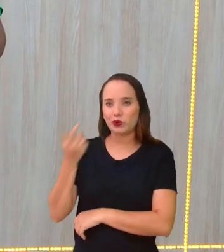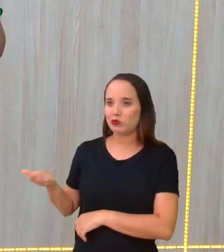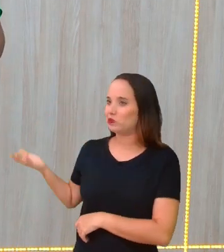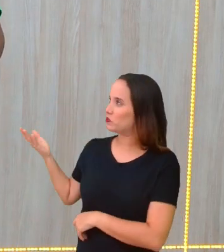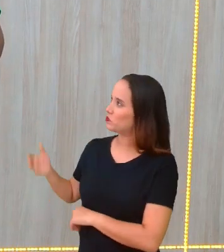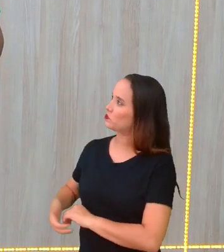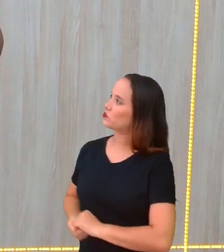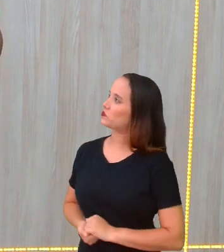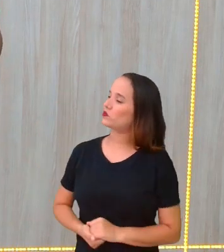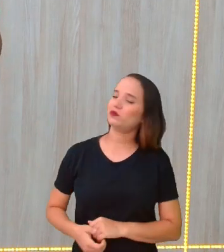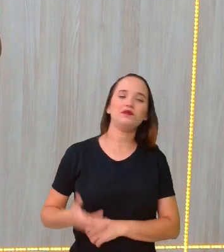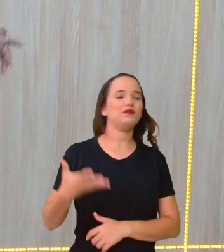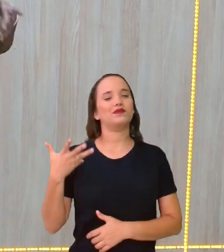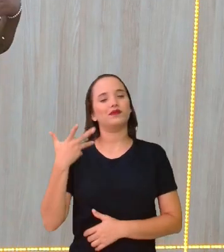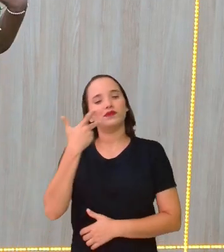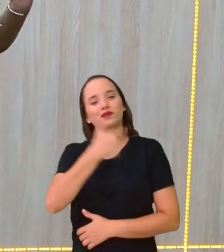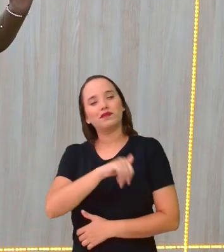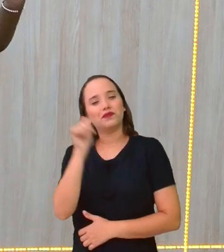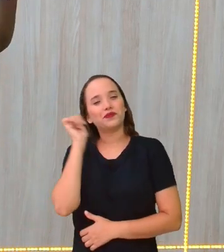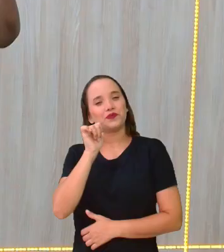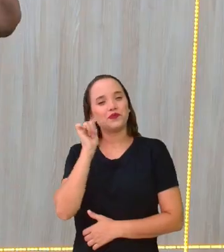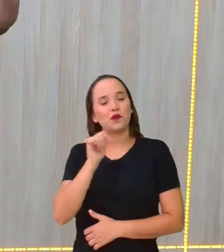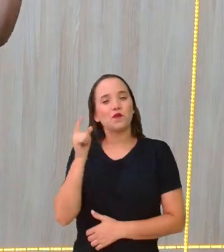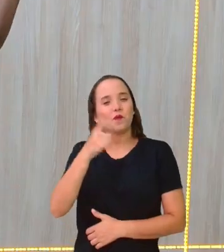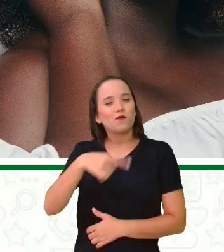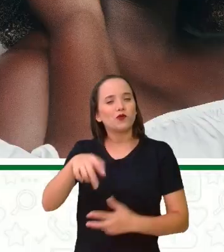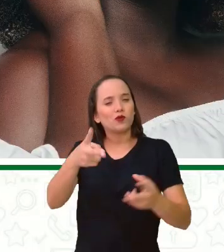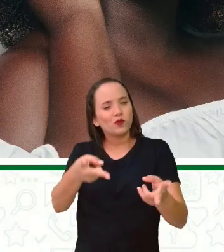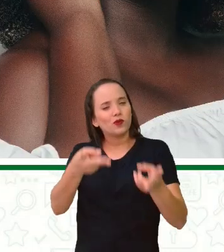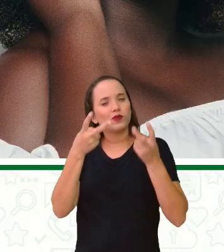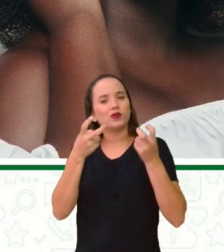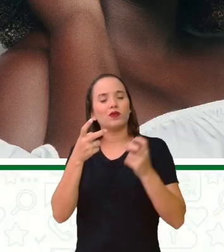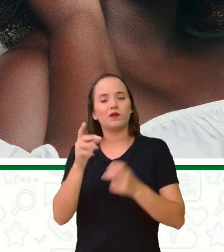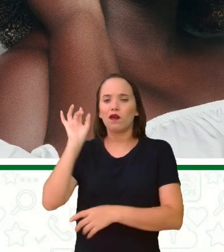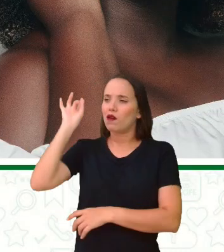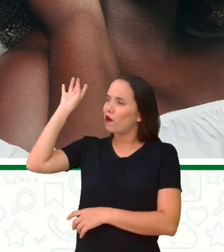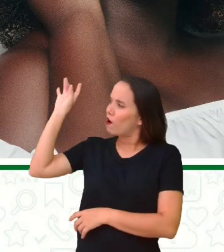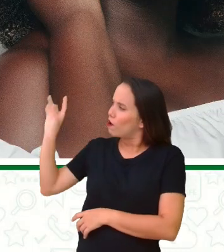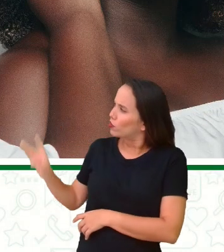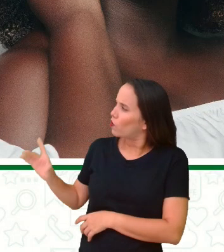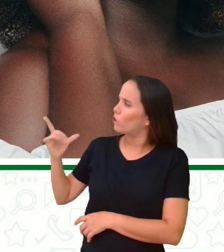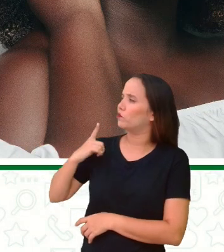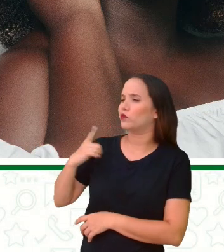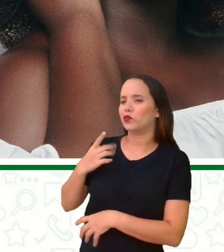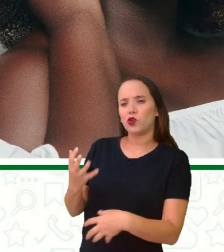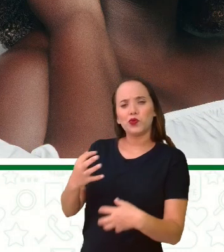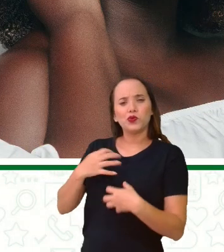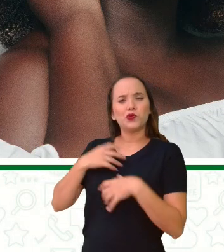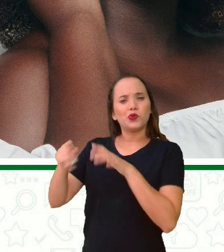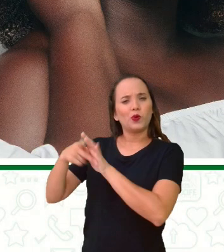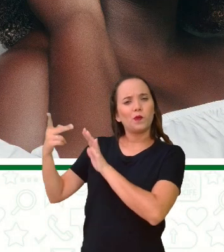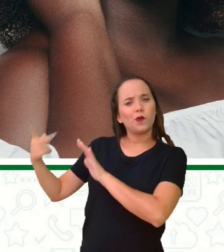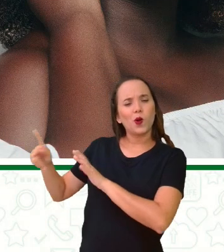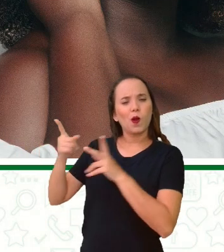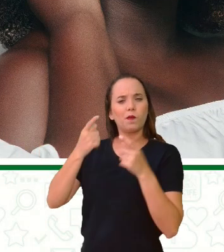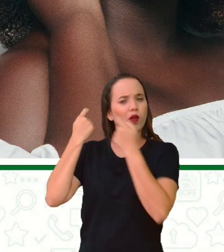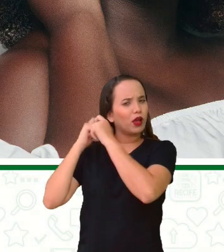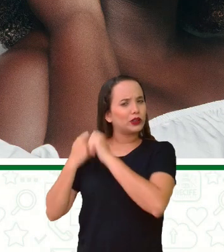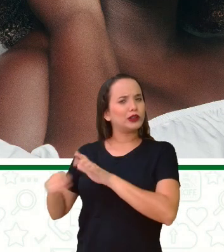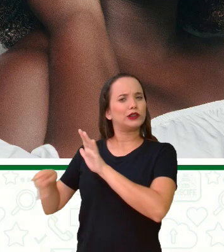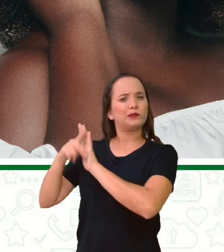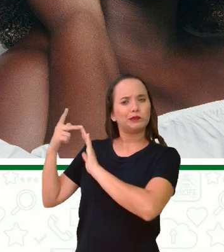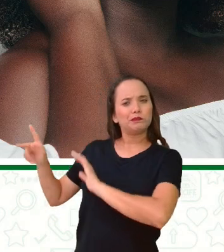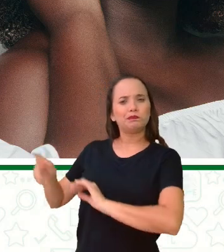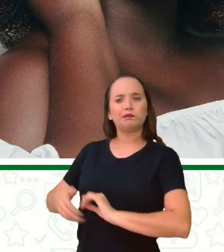das belas moças para mostrar, cada uma com seu estilo, cada uma com sua trança. E